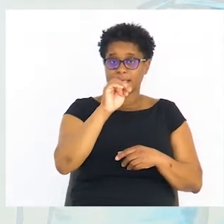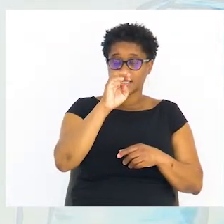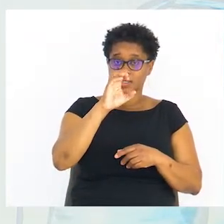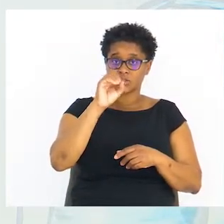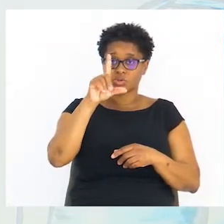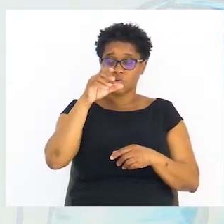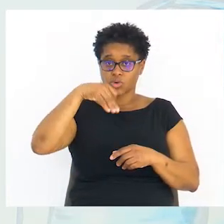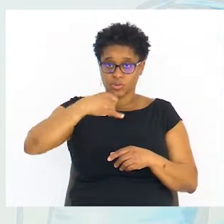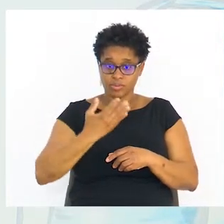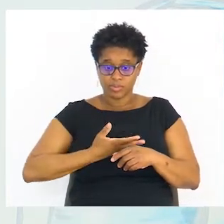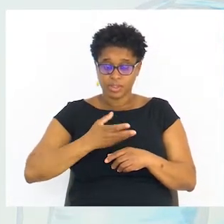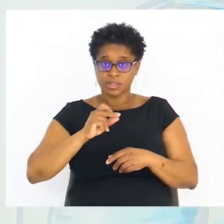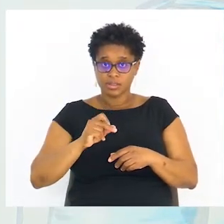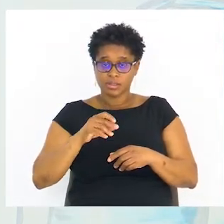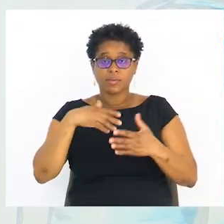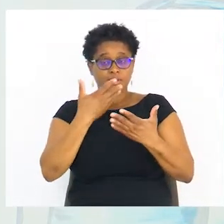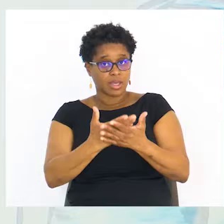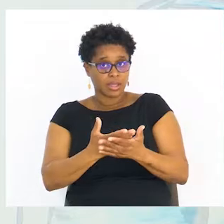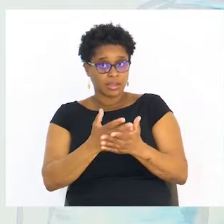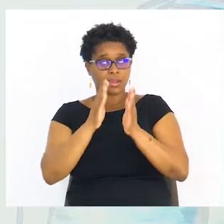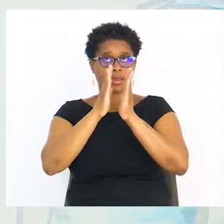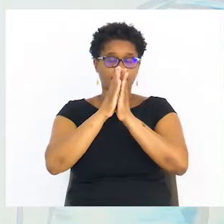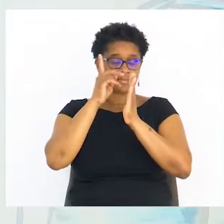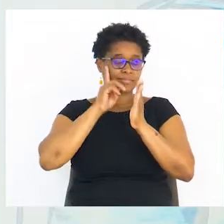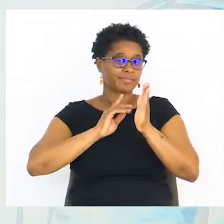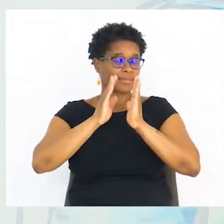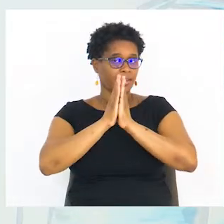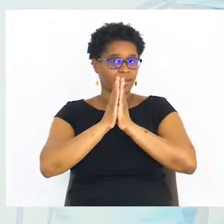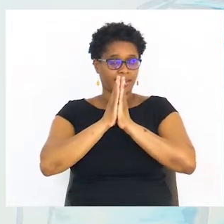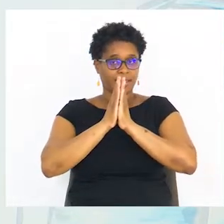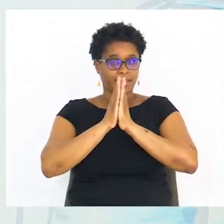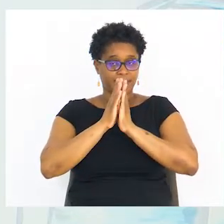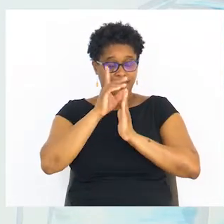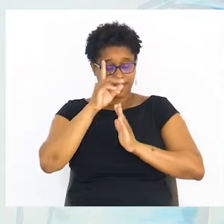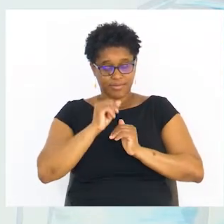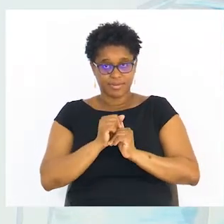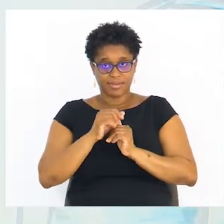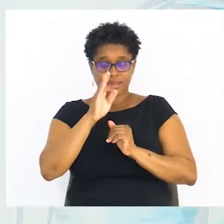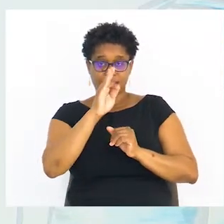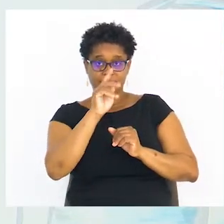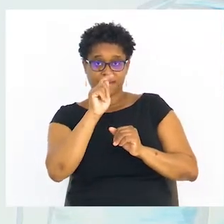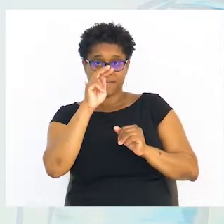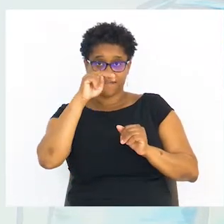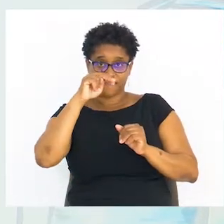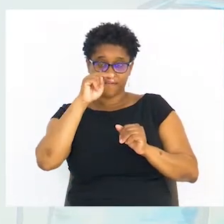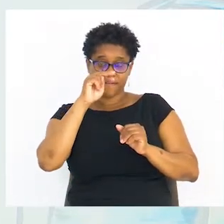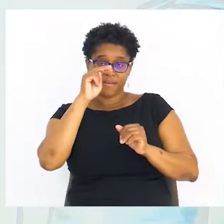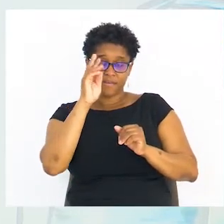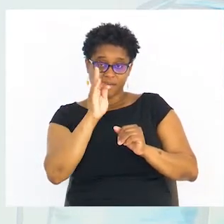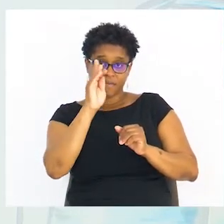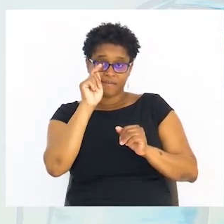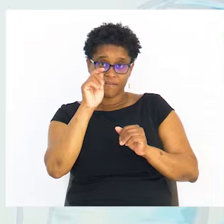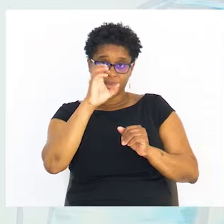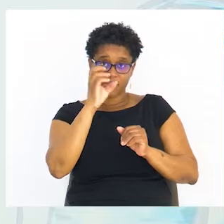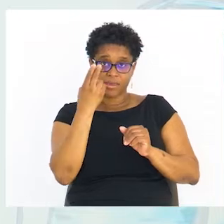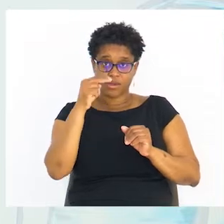a deusa da fecundidade. Por outras palavras, uma Vênus, okay? De tanto